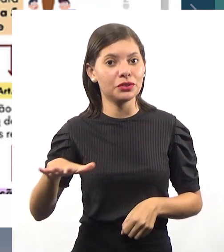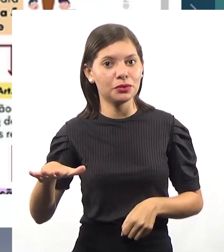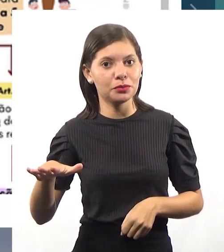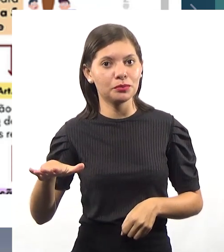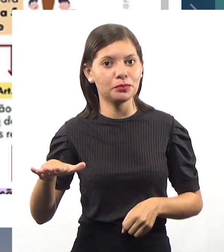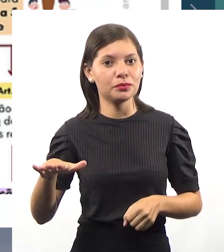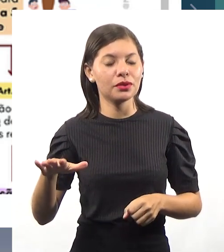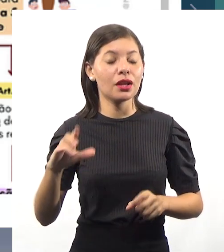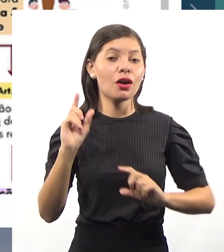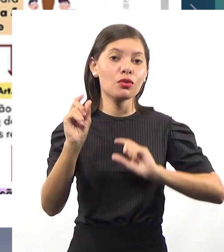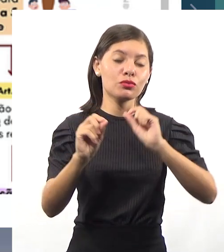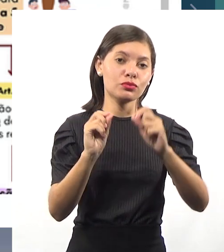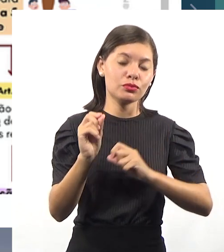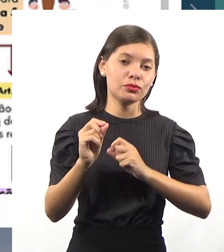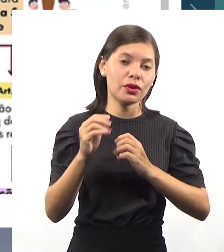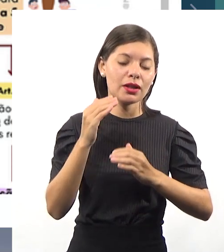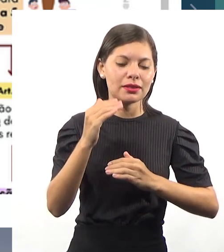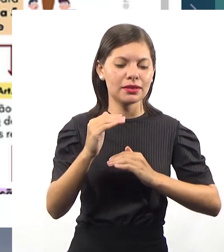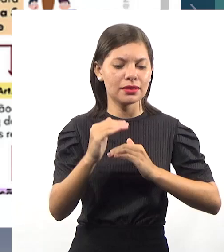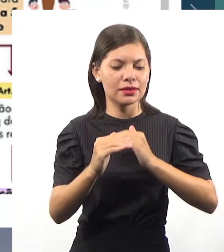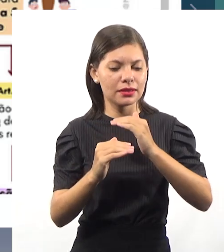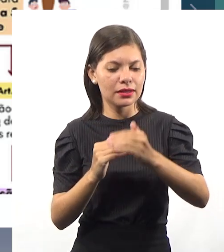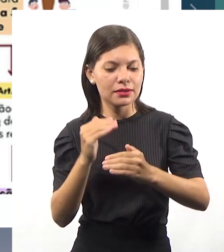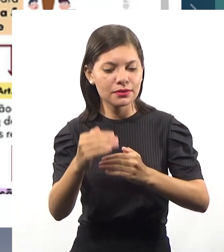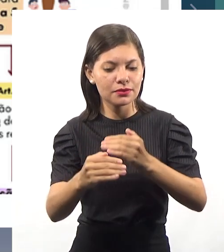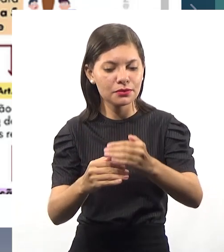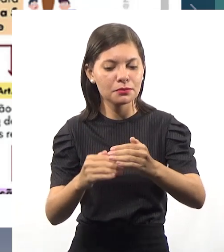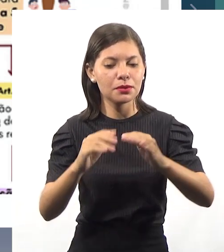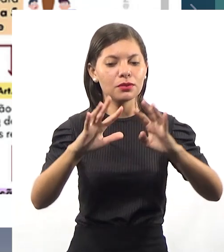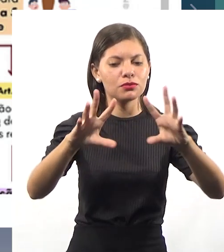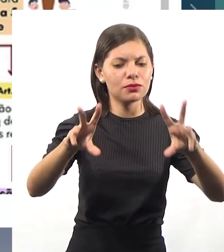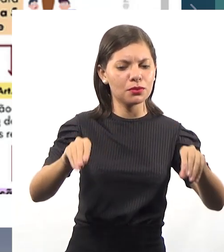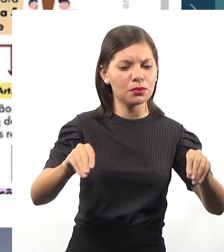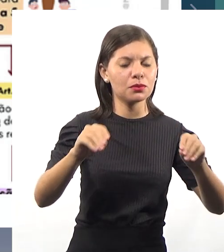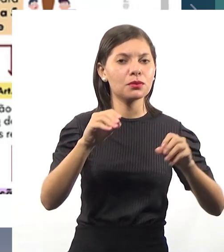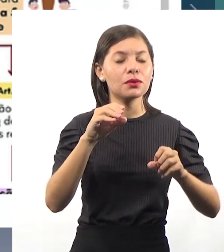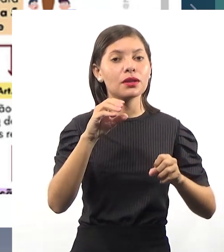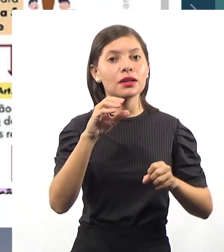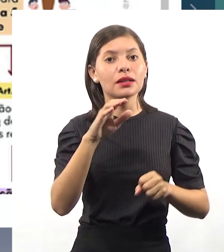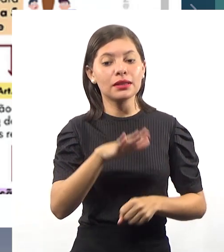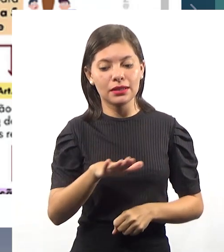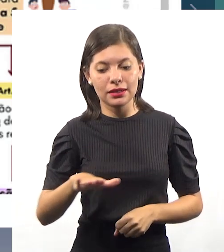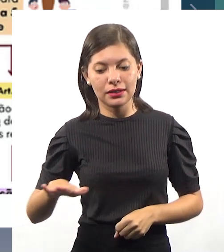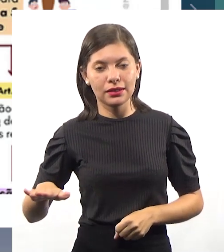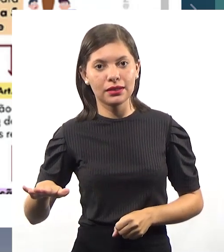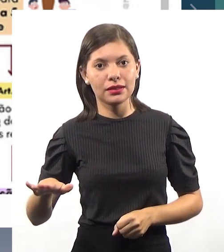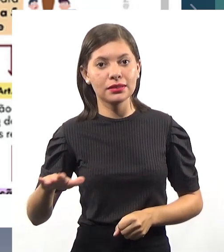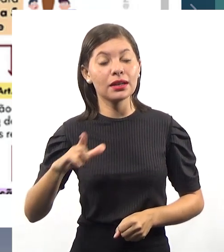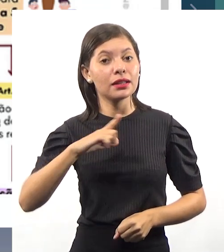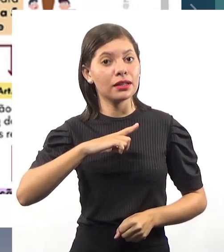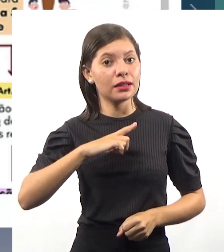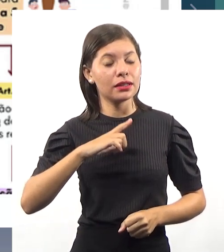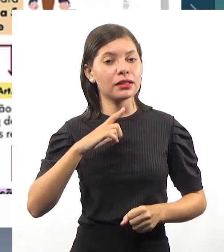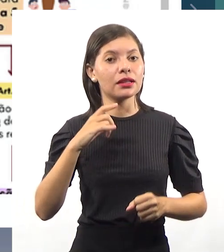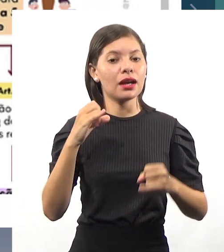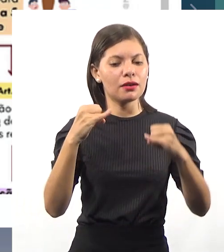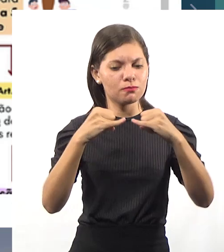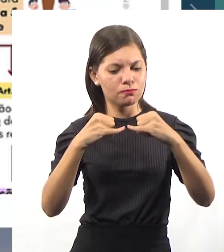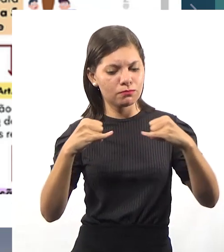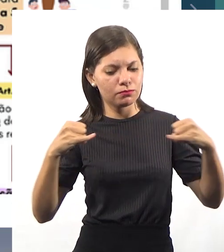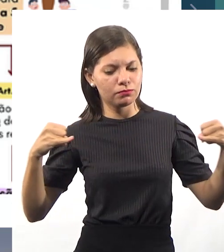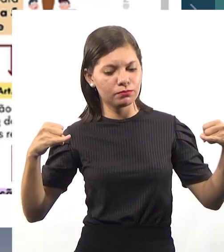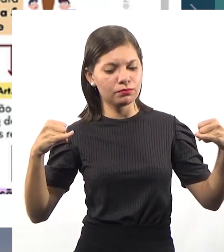o desenvolvimento integral dessa criança até os 5 anos, esse desenvolvimento ele tem que estar aliado com os